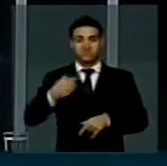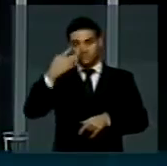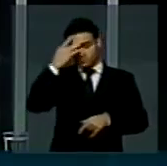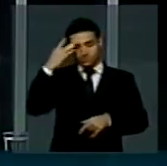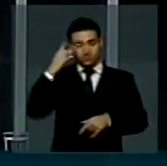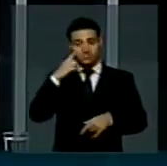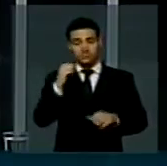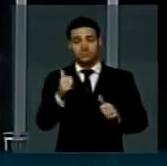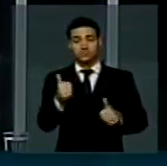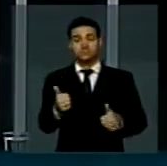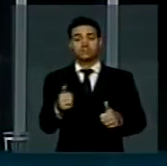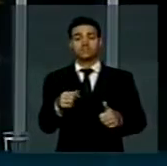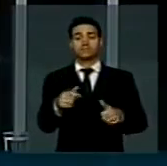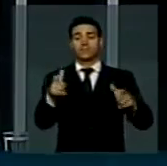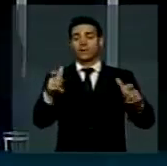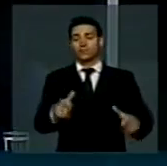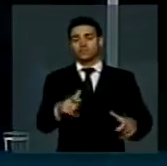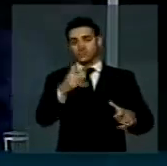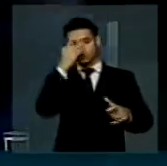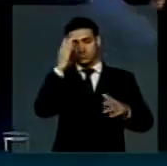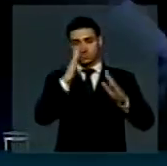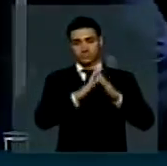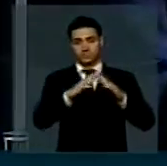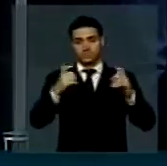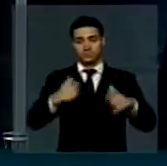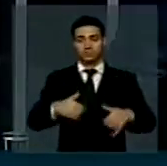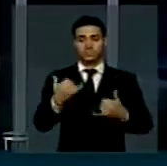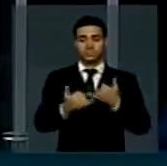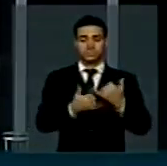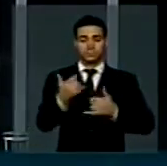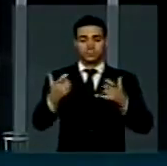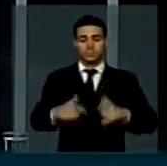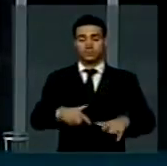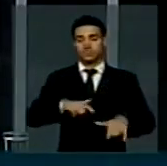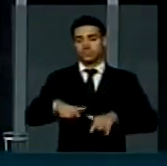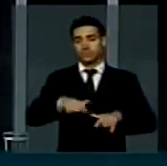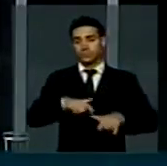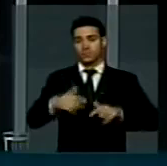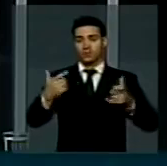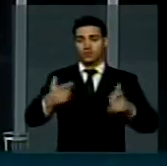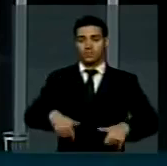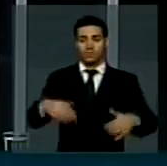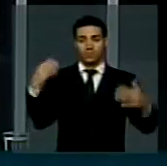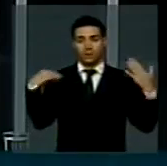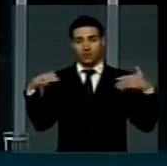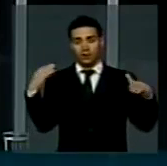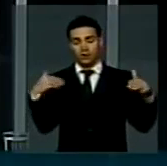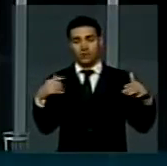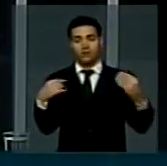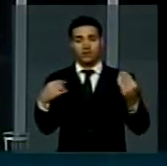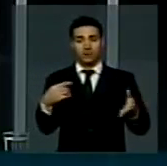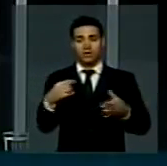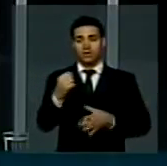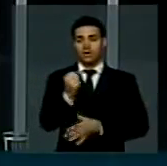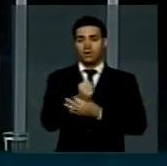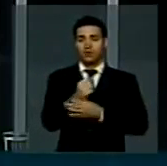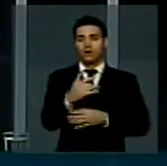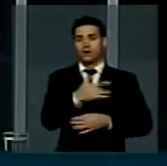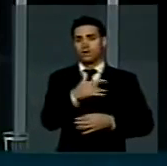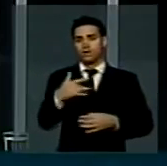onde elas residem, onde elas trabalham, onde elas se divertem, onde elas passeiam, levando consigo segurança,